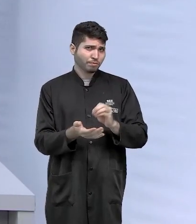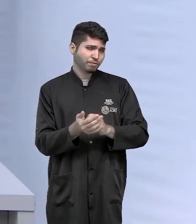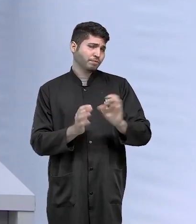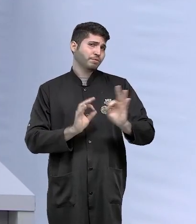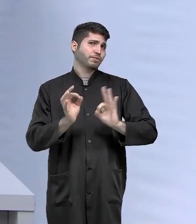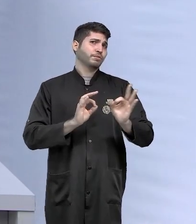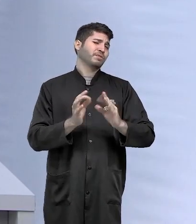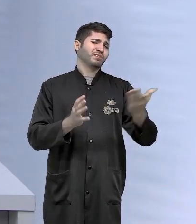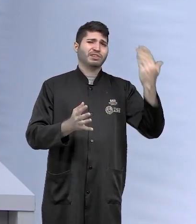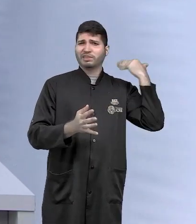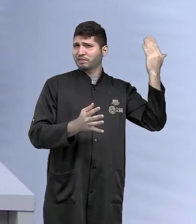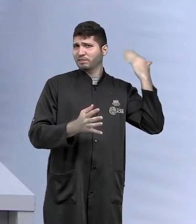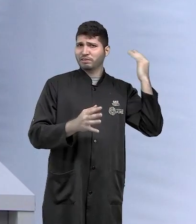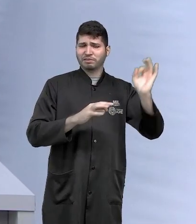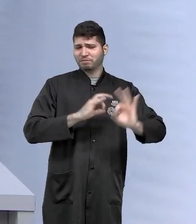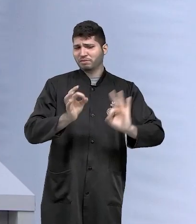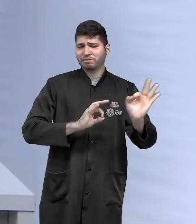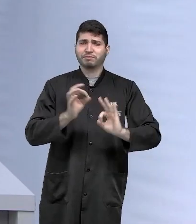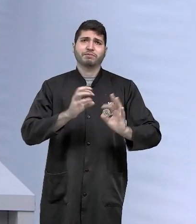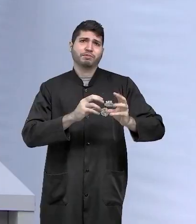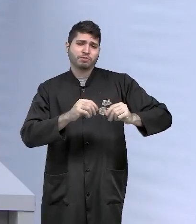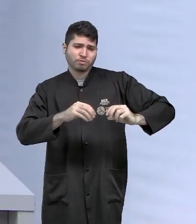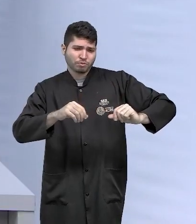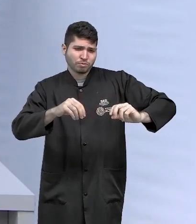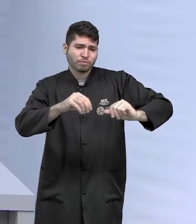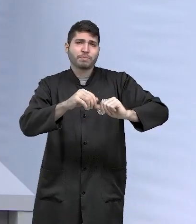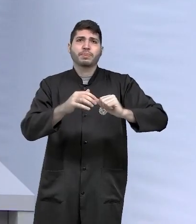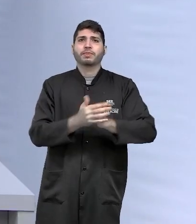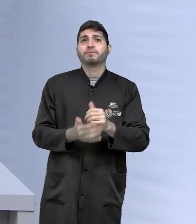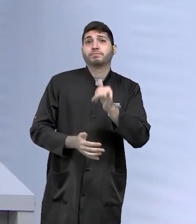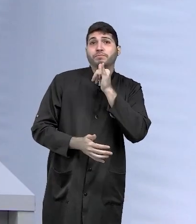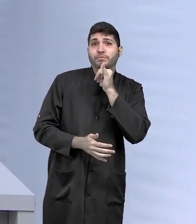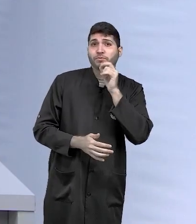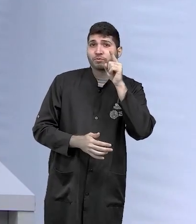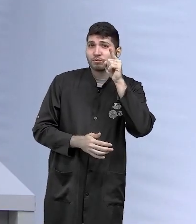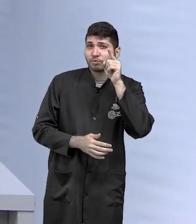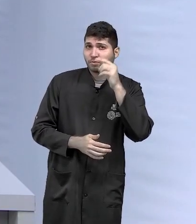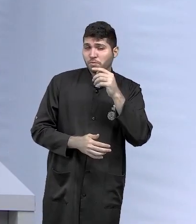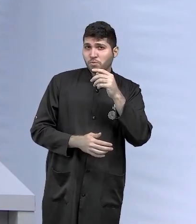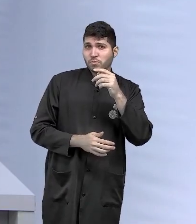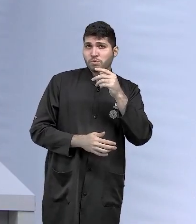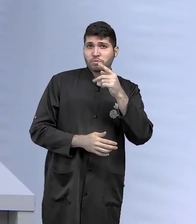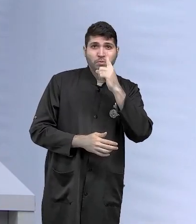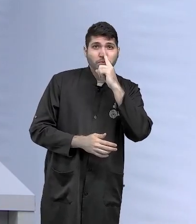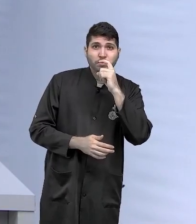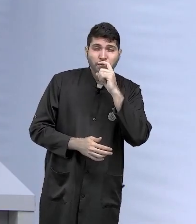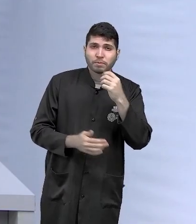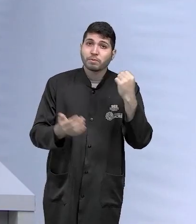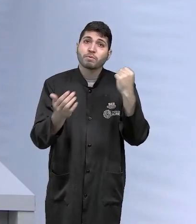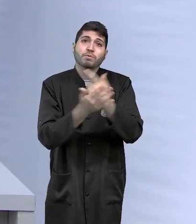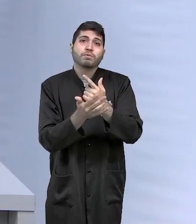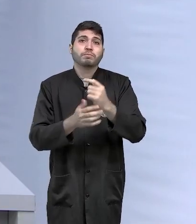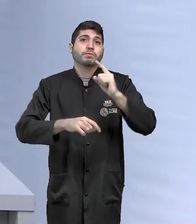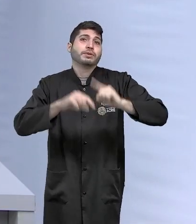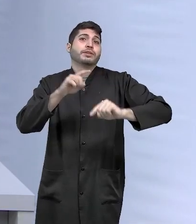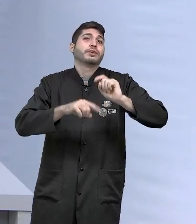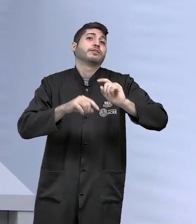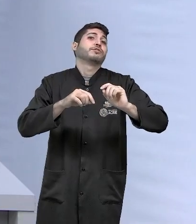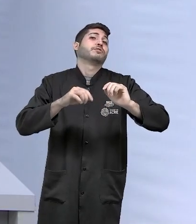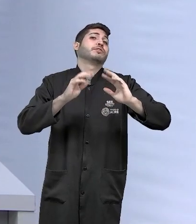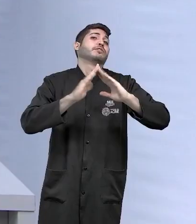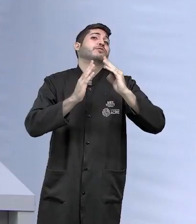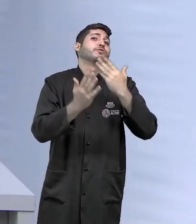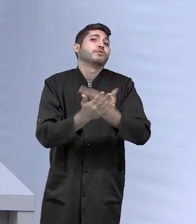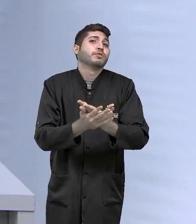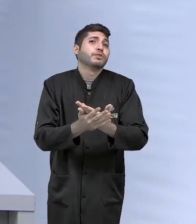que é aluno que está em casa, quando seu pai compra o material para você estudar, ele tirou de onde? Ele